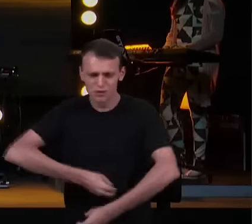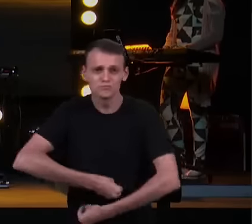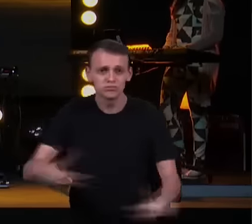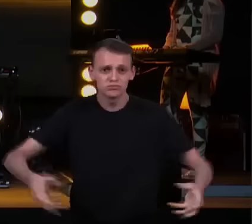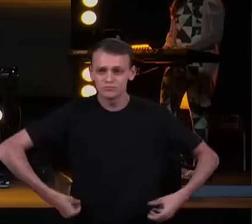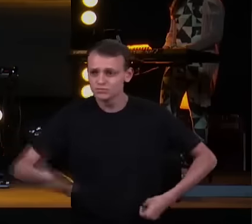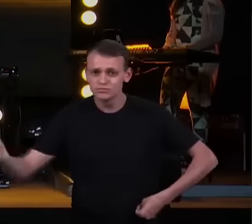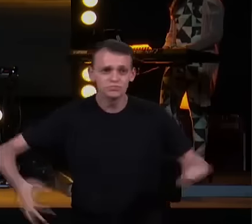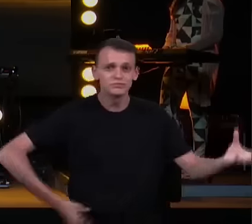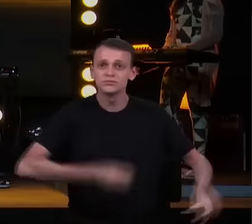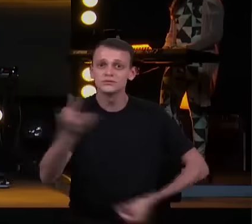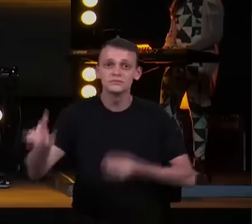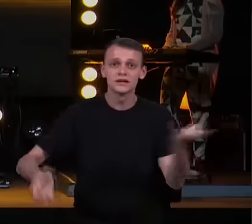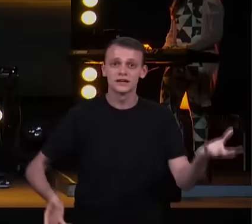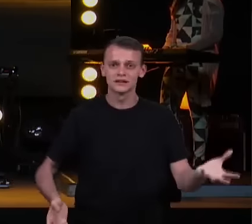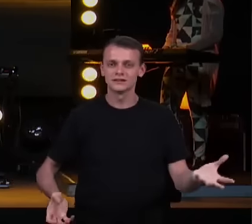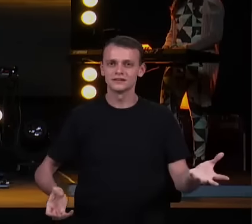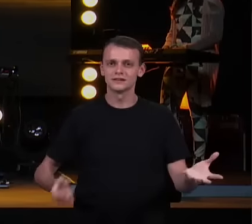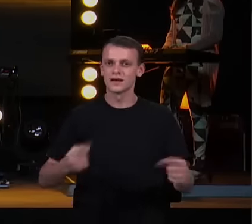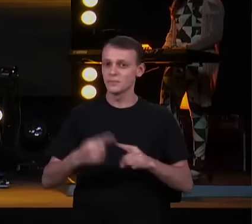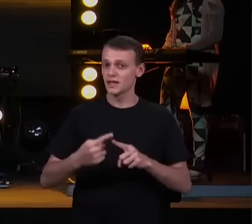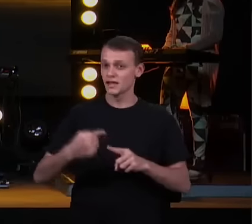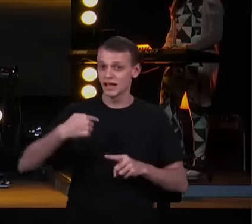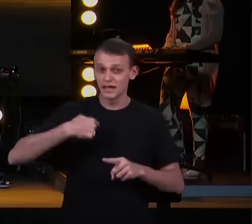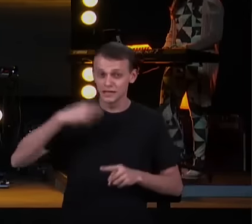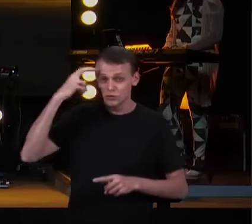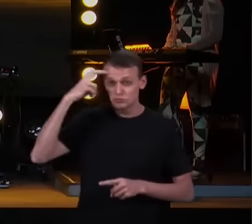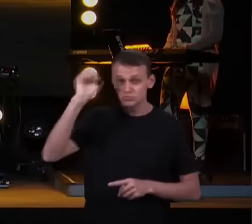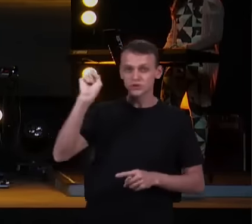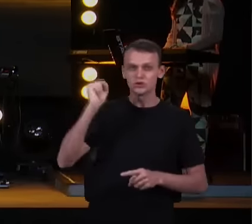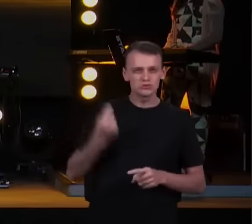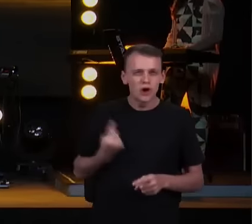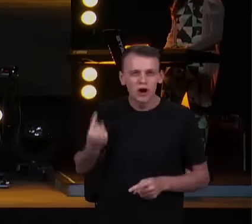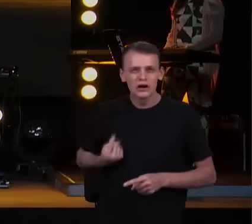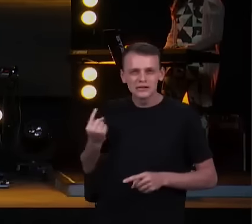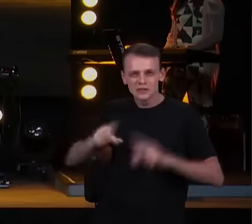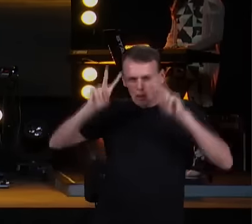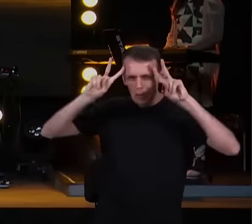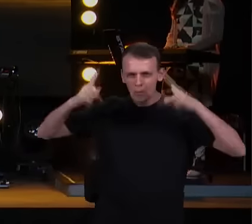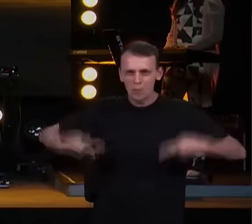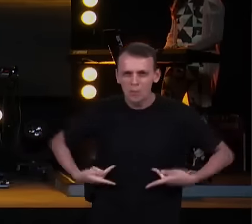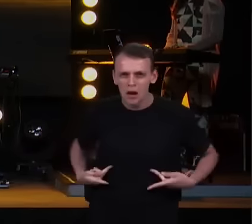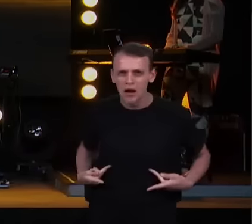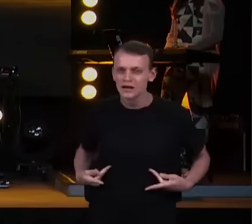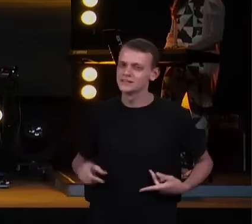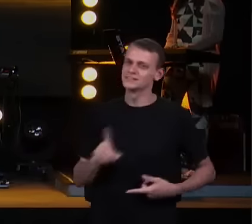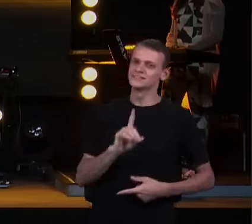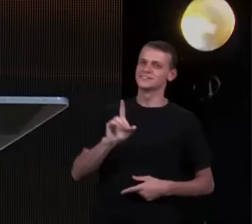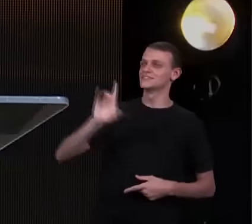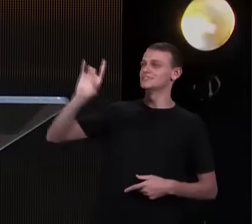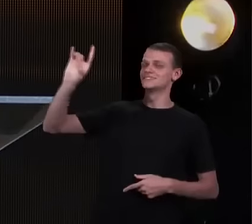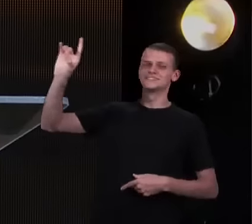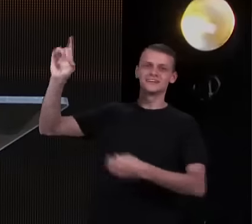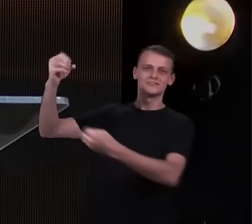porque nós não somos a única fonte dela, mas somos privilegiados de poder ir até a fonte.